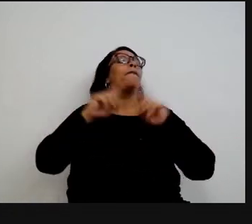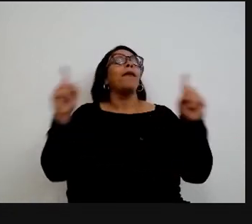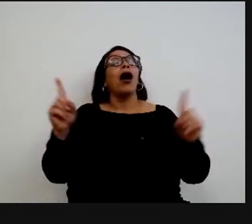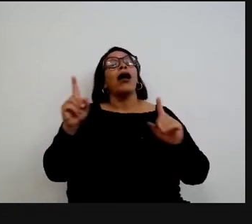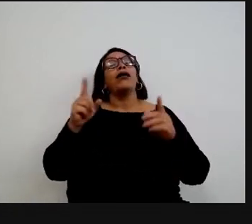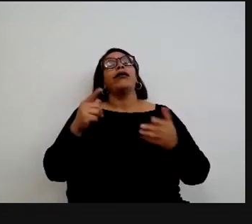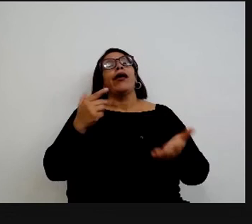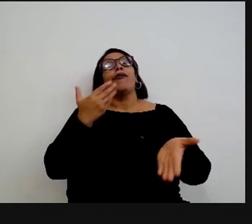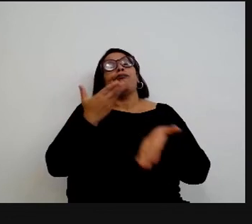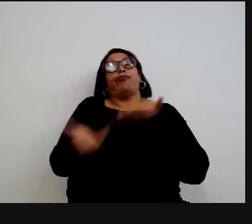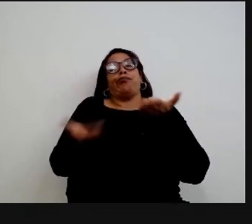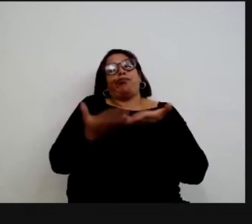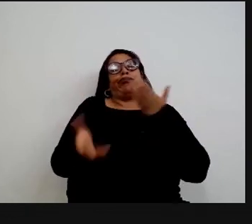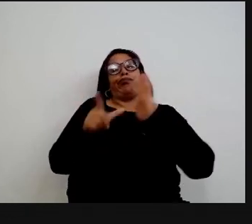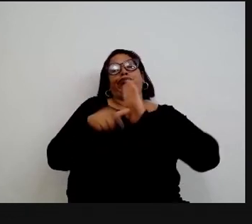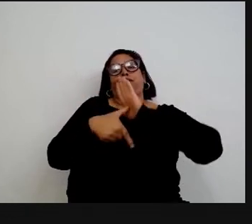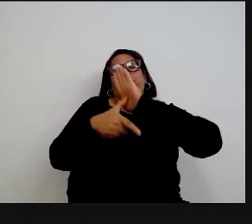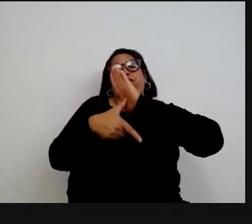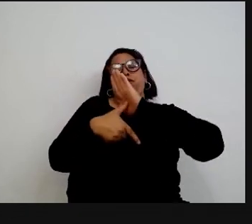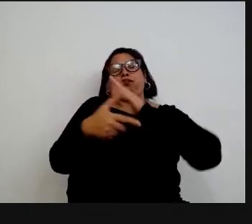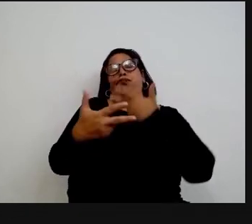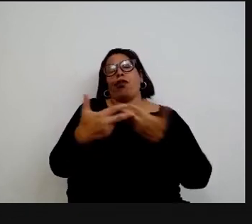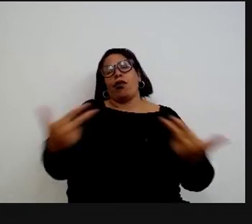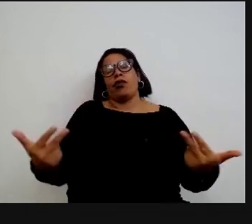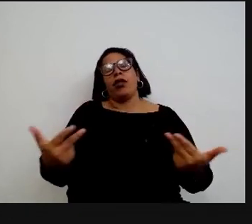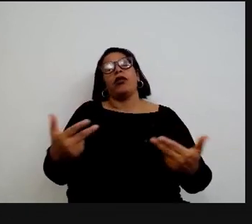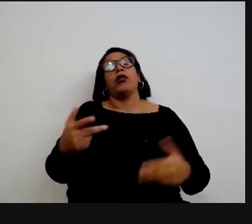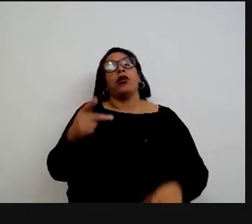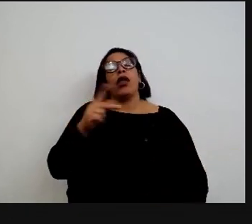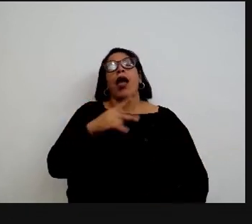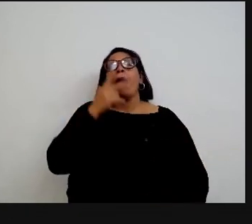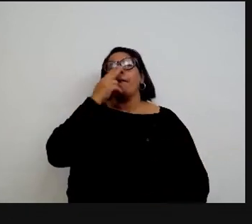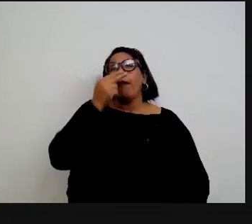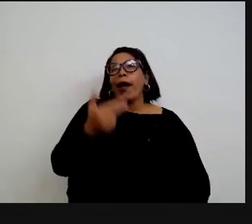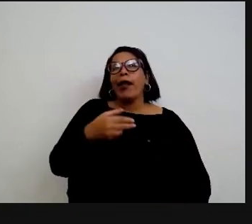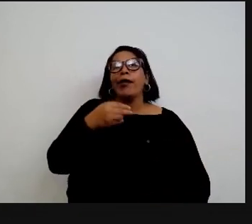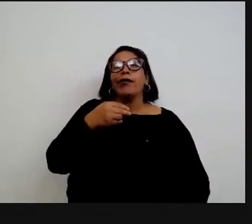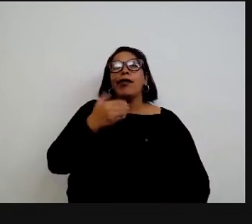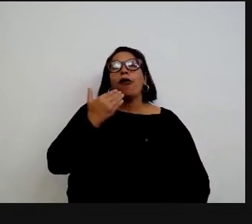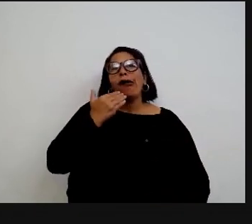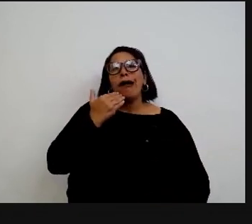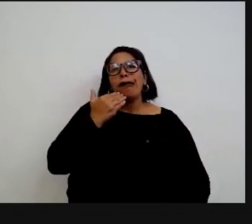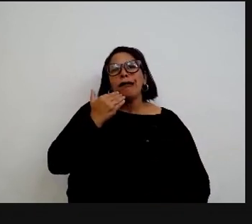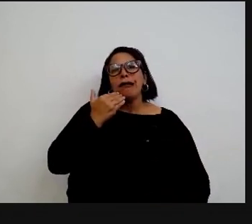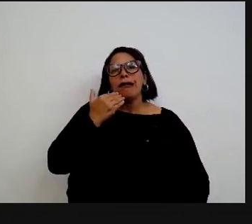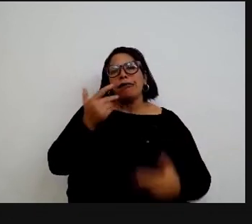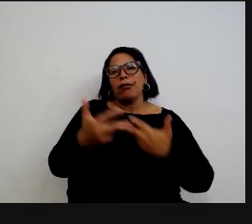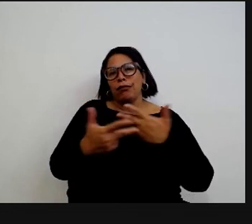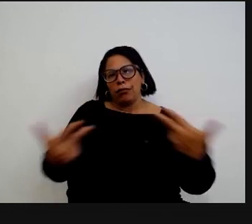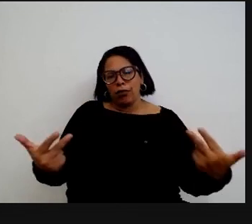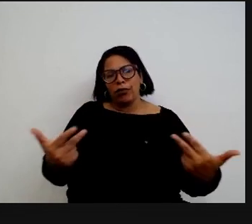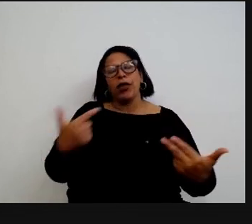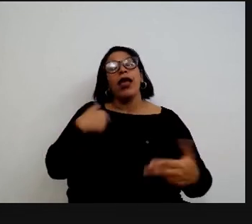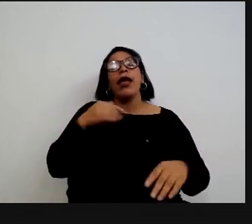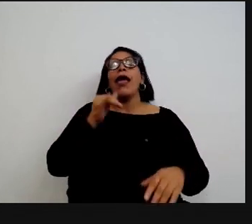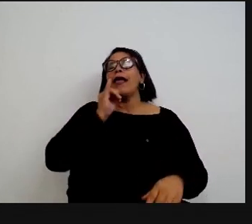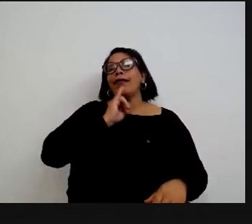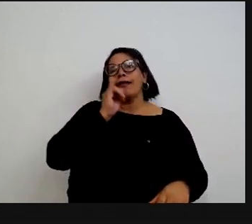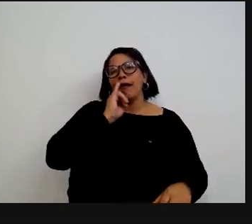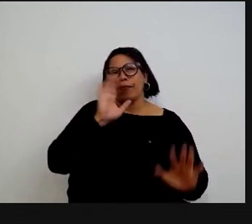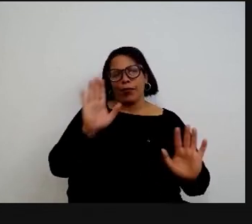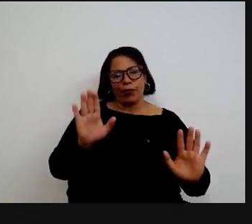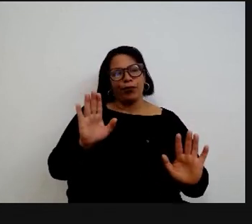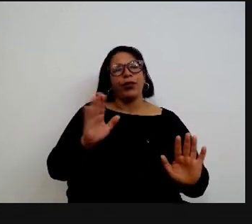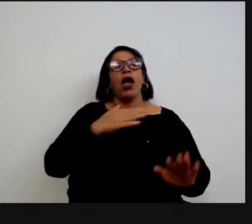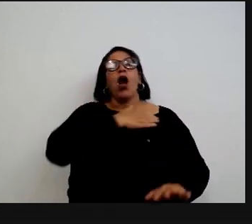fiquei para trás em alguns passos. Então, aí eu sou um profissional manco nesse ponto. Eu, como cidadão... E